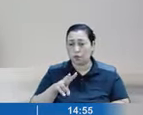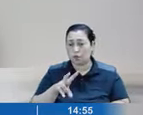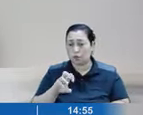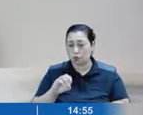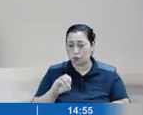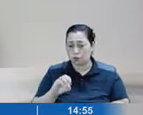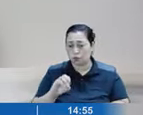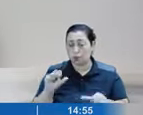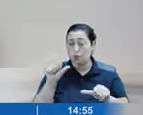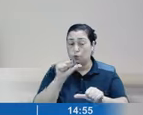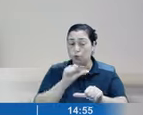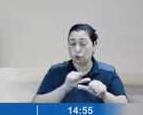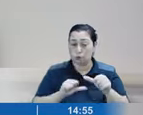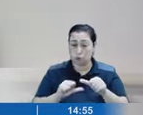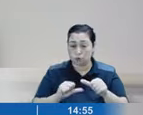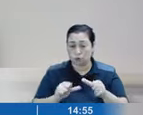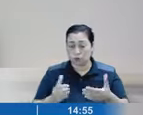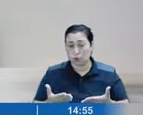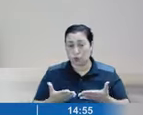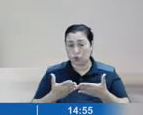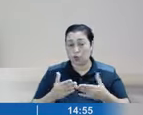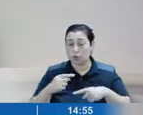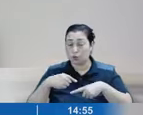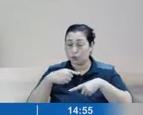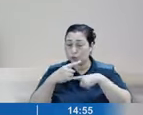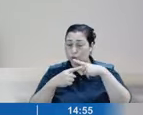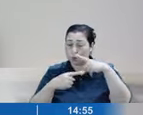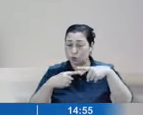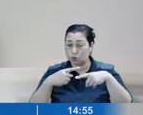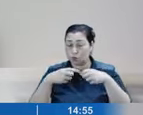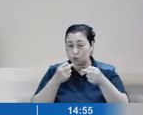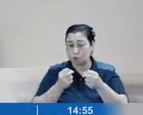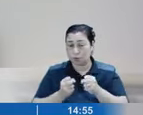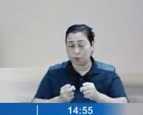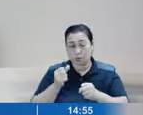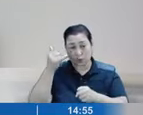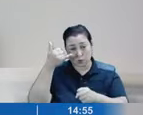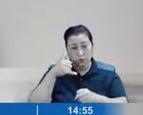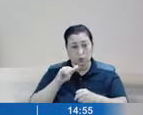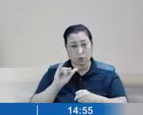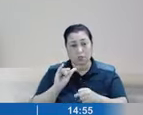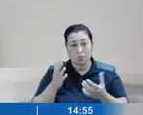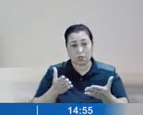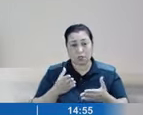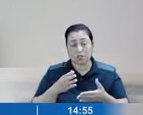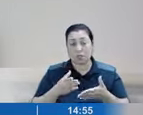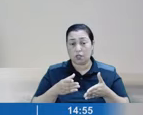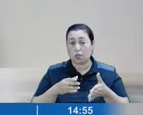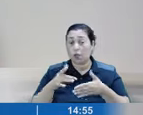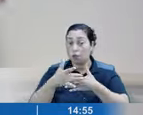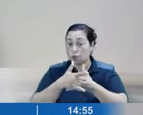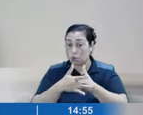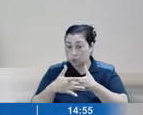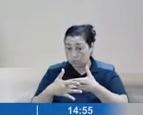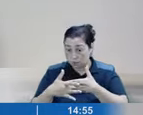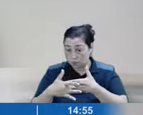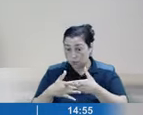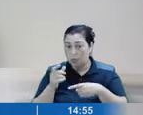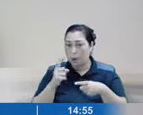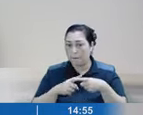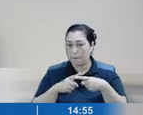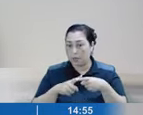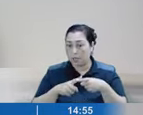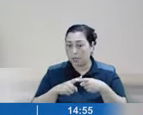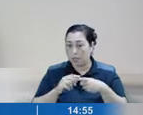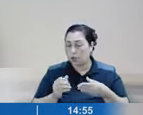Essa transformação, essa evolução, ela pode ser evitada com a colonoscopia. Por quê? Porque quando o câncer é